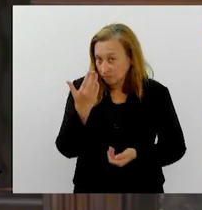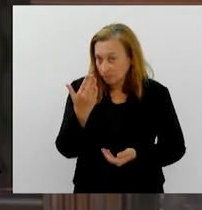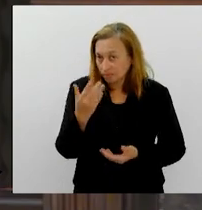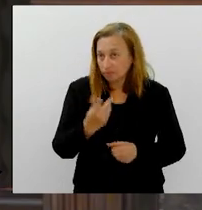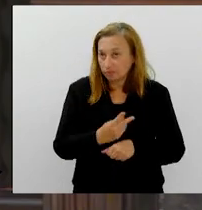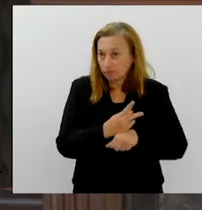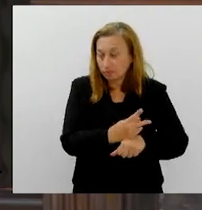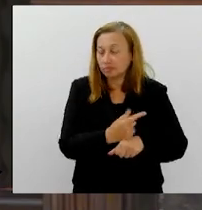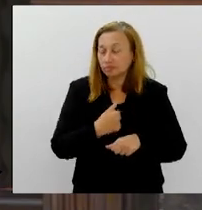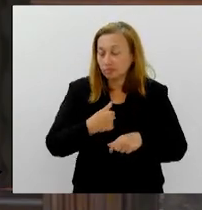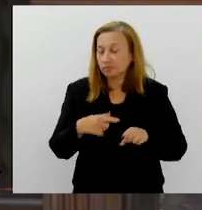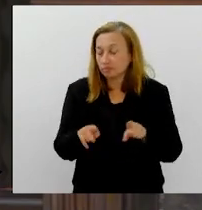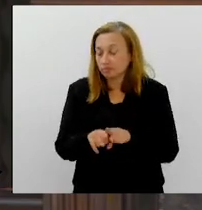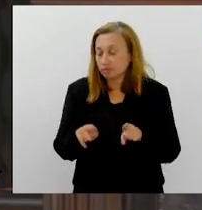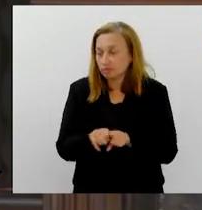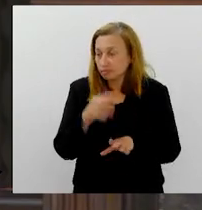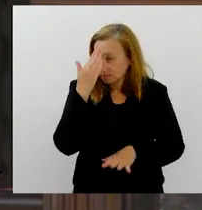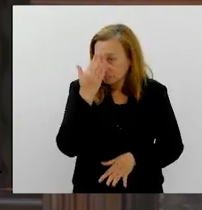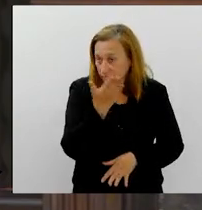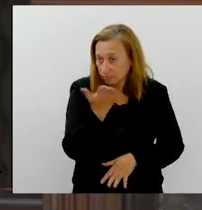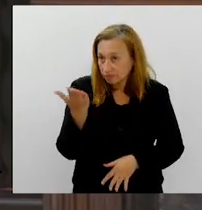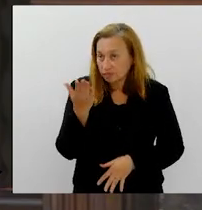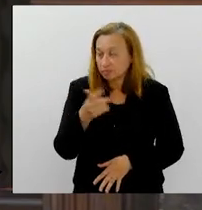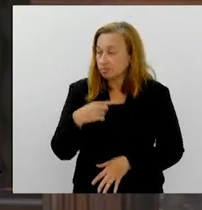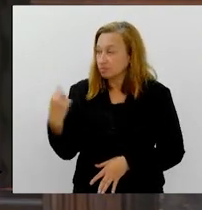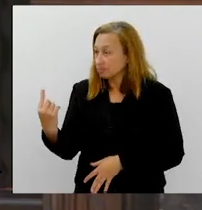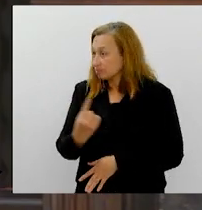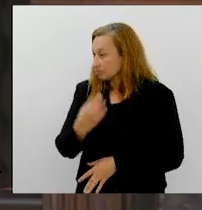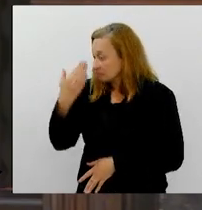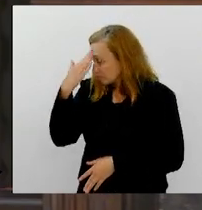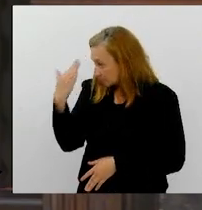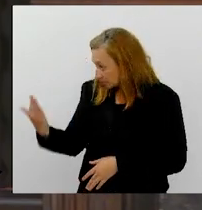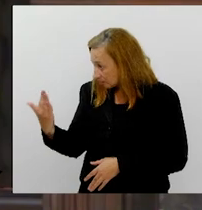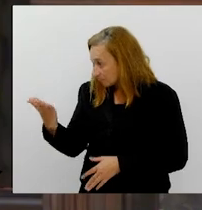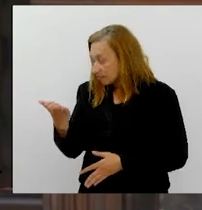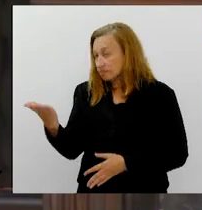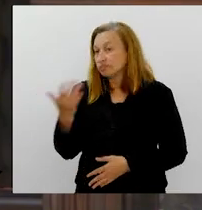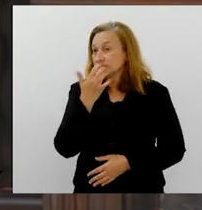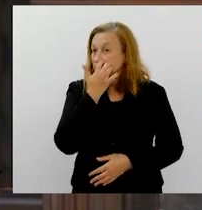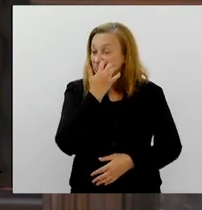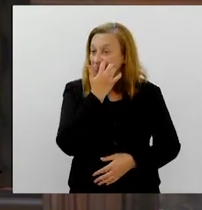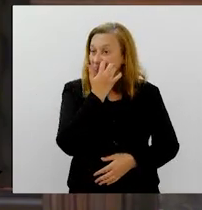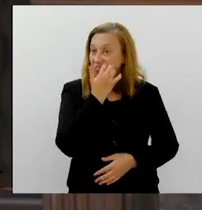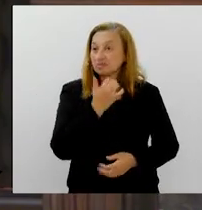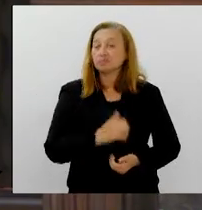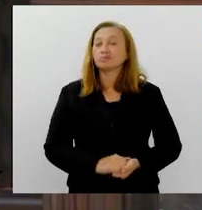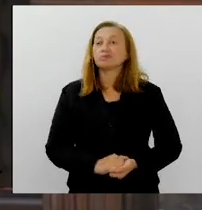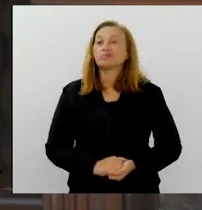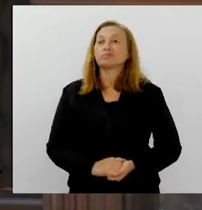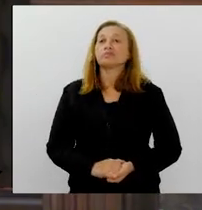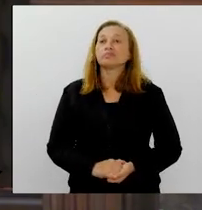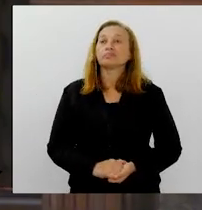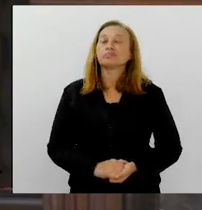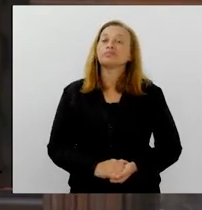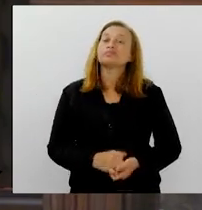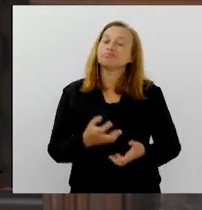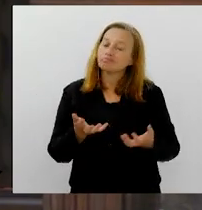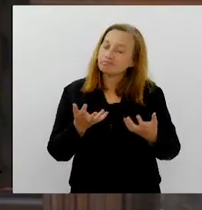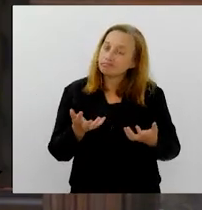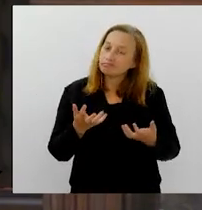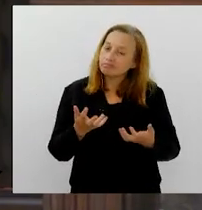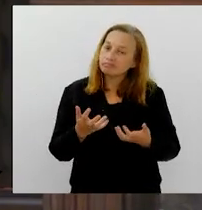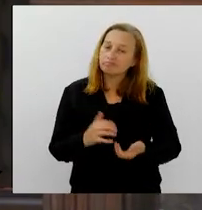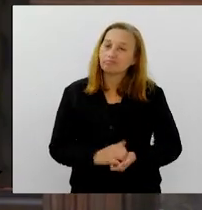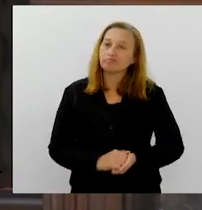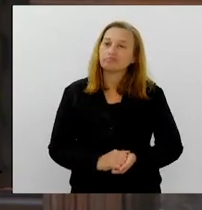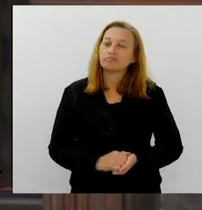eu estou grato a vocês, nós vos agradecemos e pretendemos, para o ano